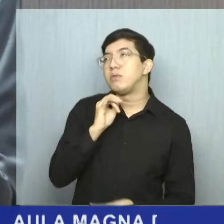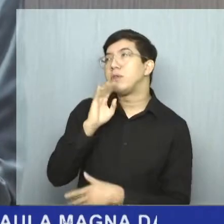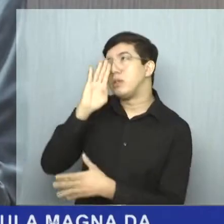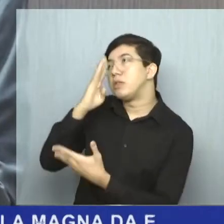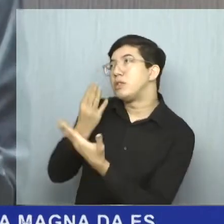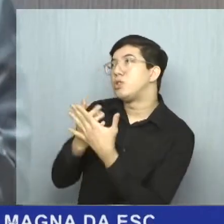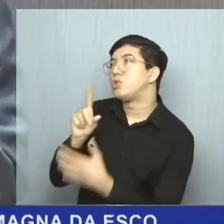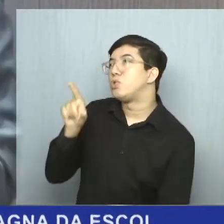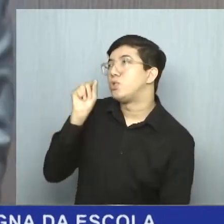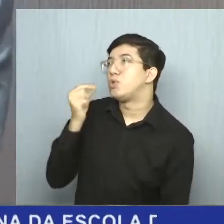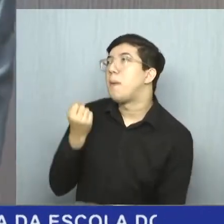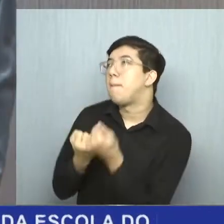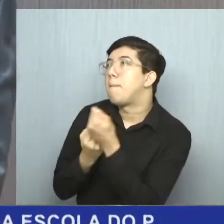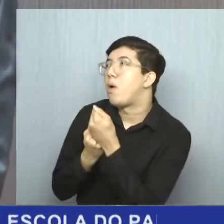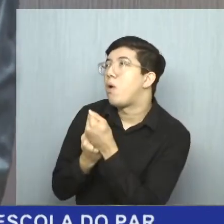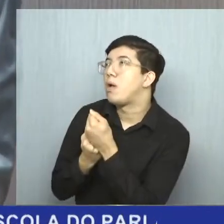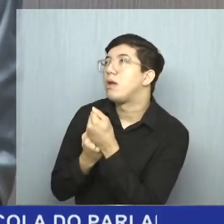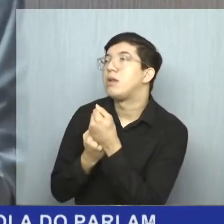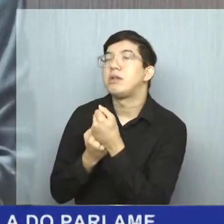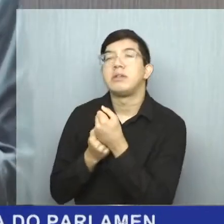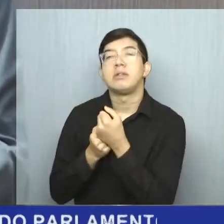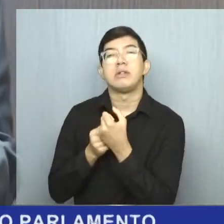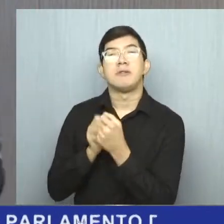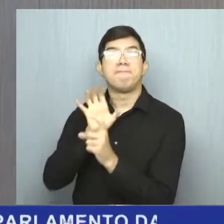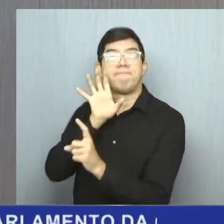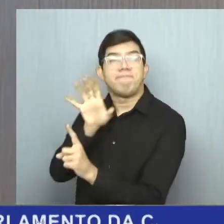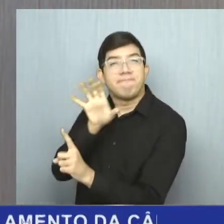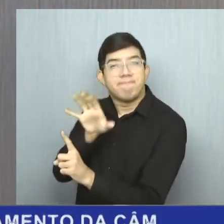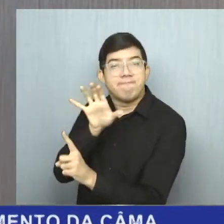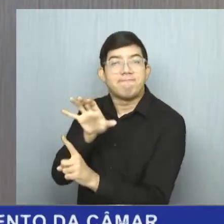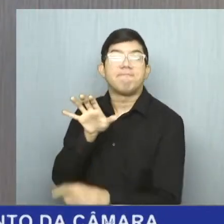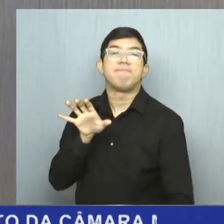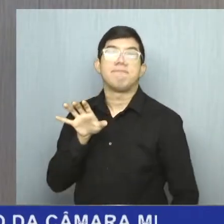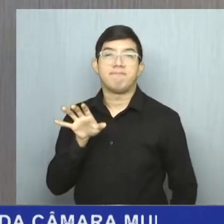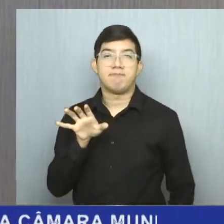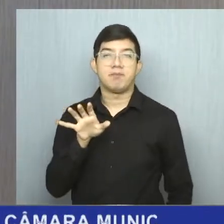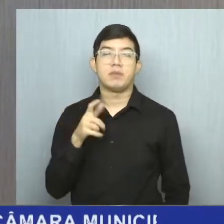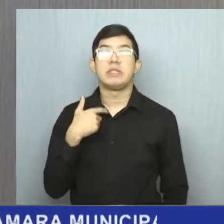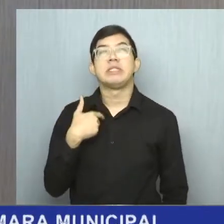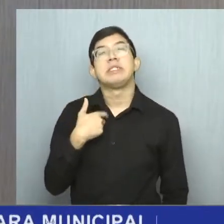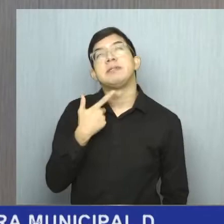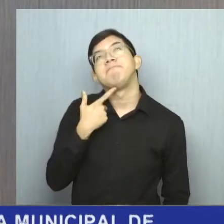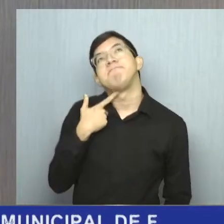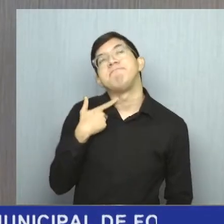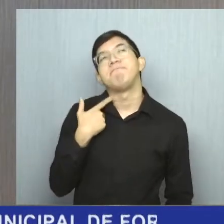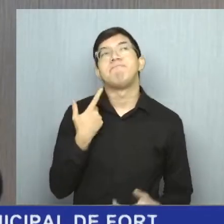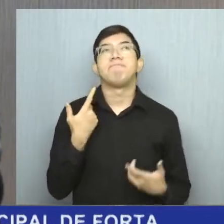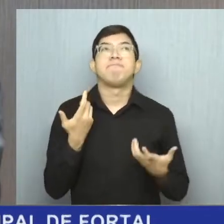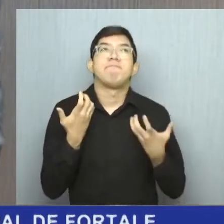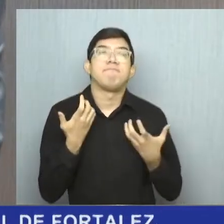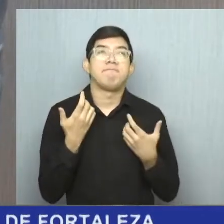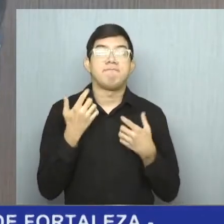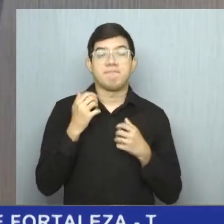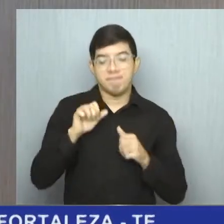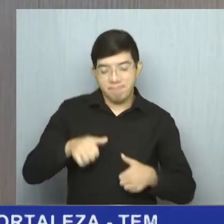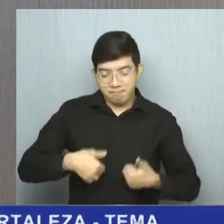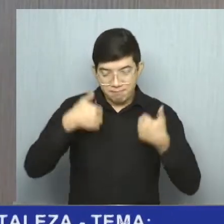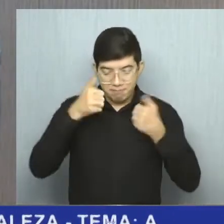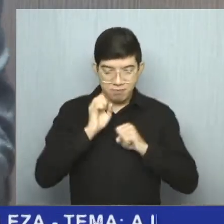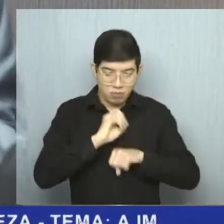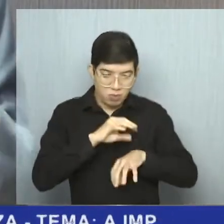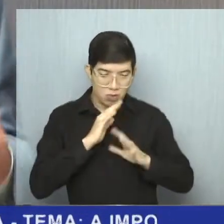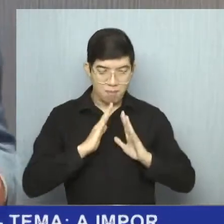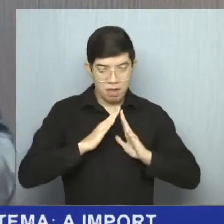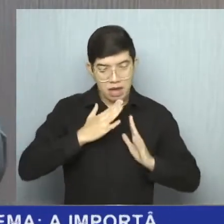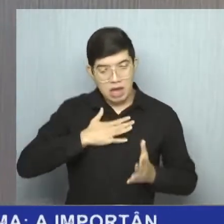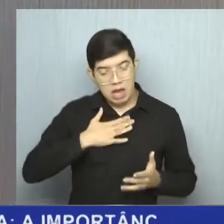claramente, de forma politizada ou não, a relação é meu emprego, meu salário, minha educação, minha saúde, minha